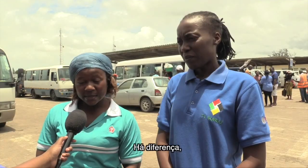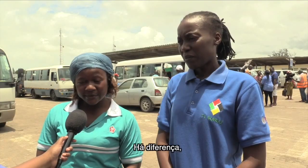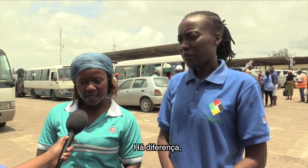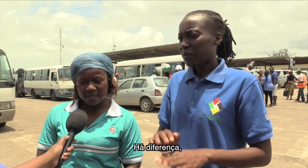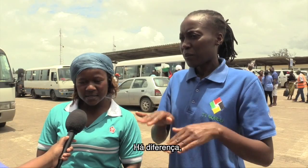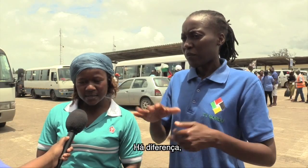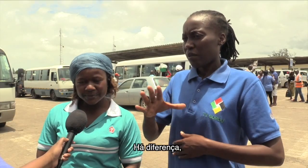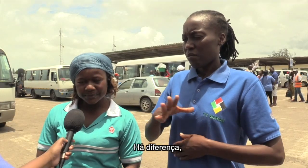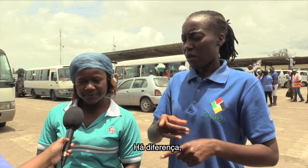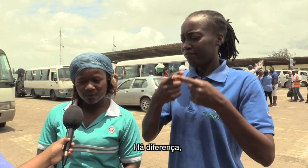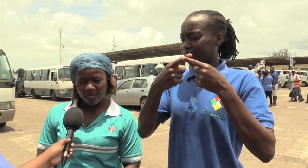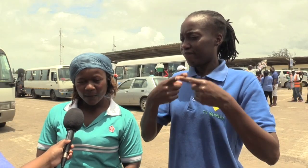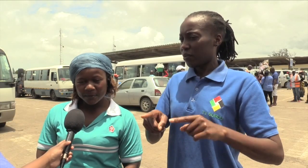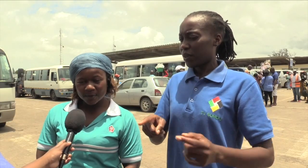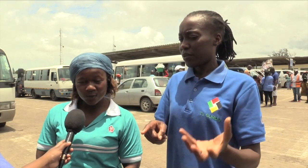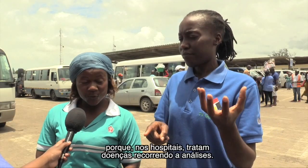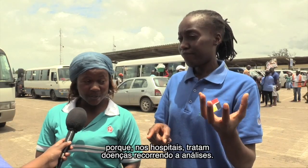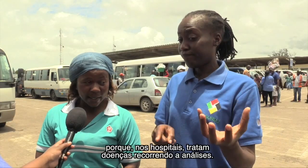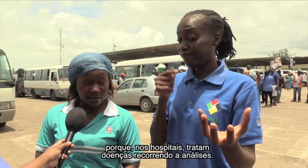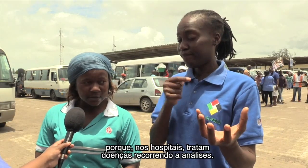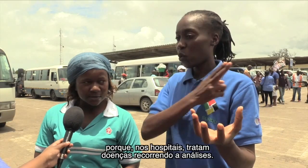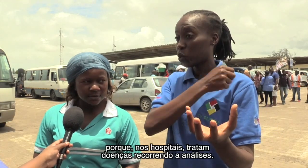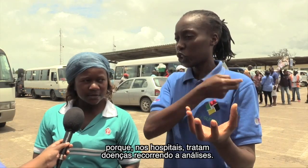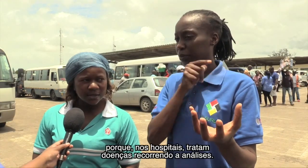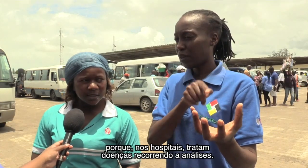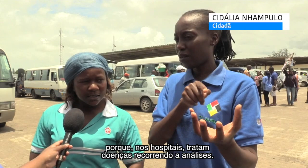Há diferença. Porque no hospital